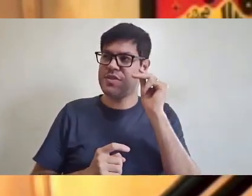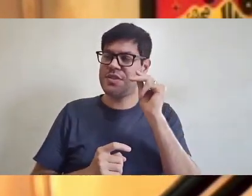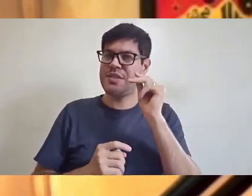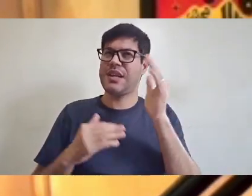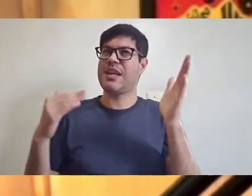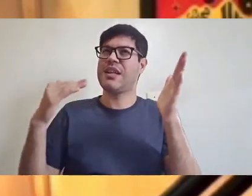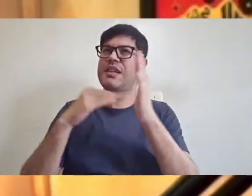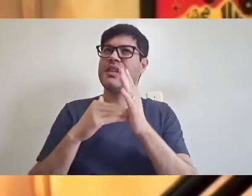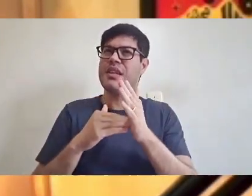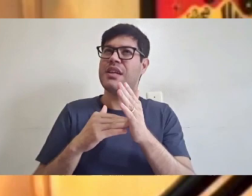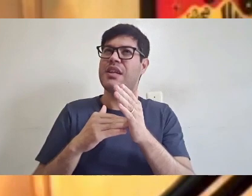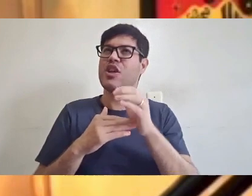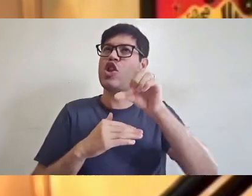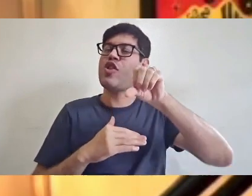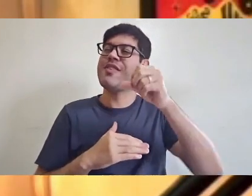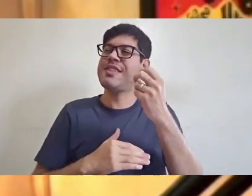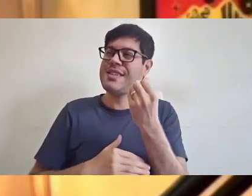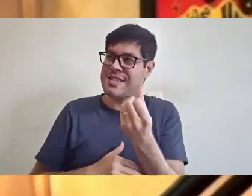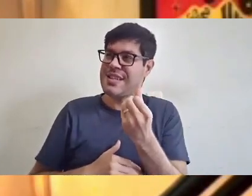Exato. E depois disso?